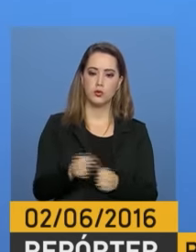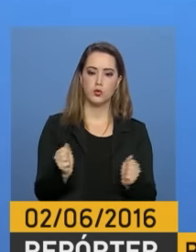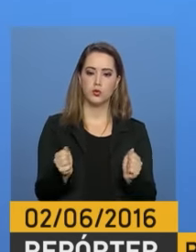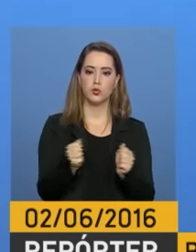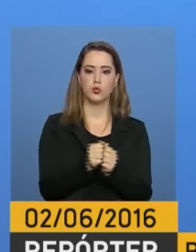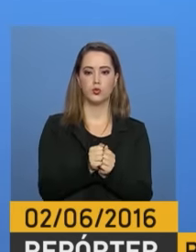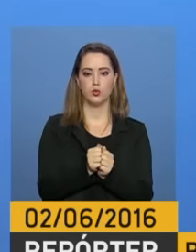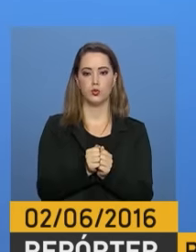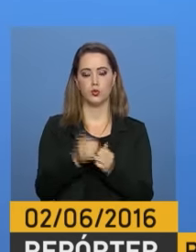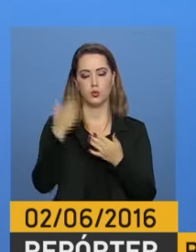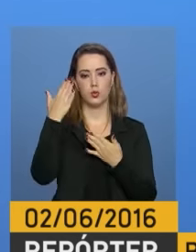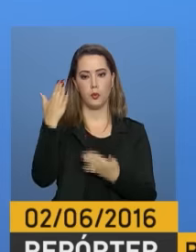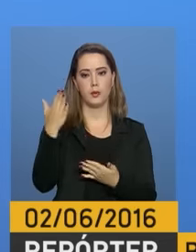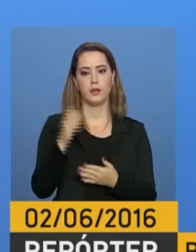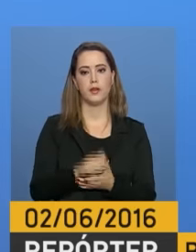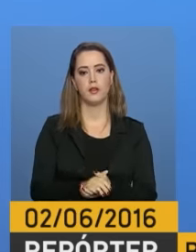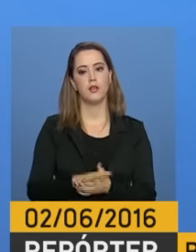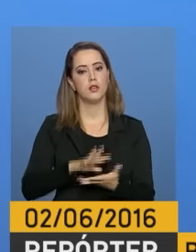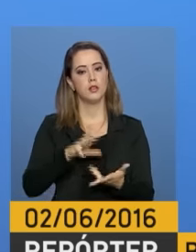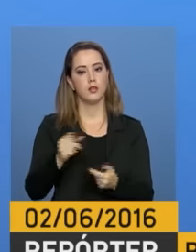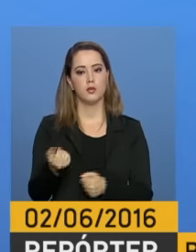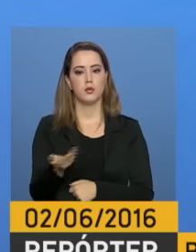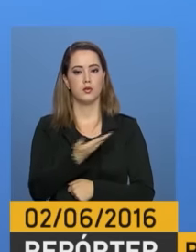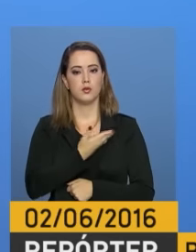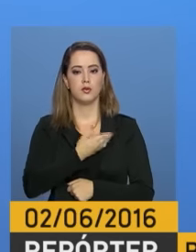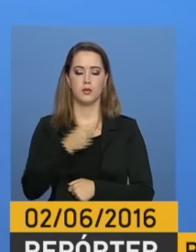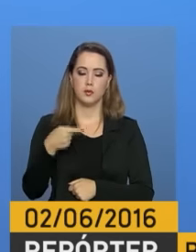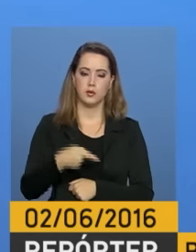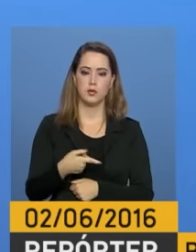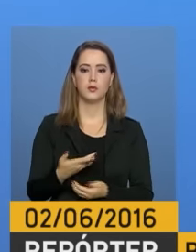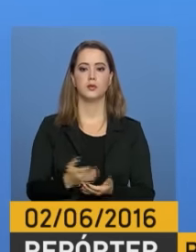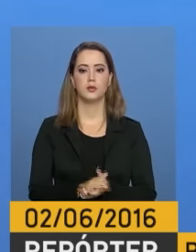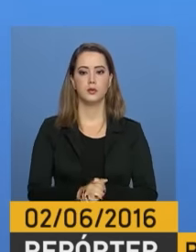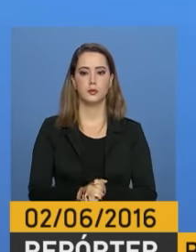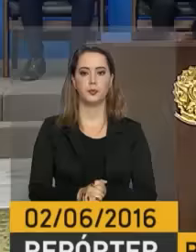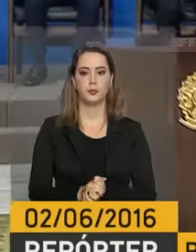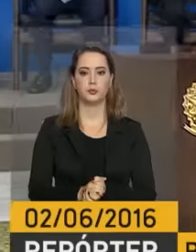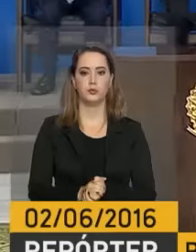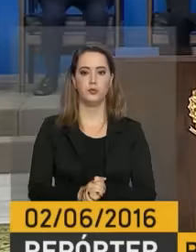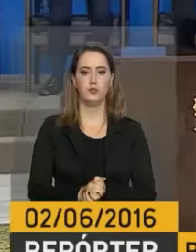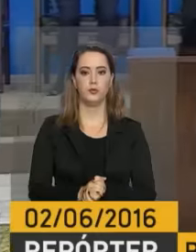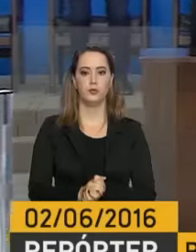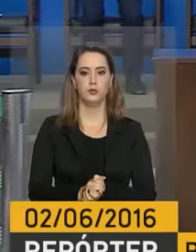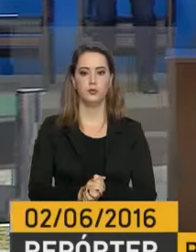tarefas. Muito obrigado a todos os amigos que aqui comparecem.